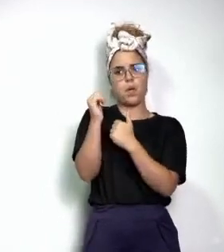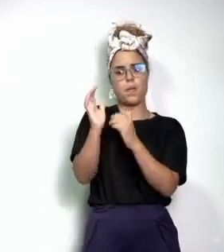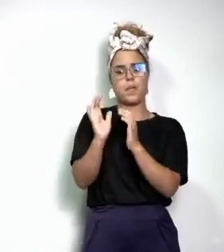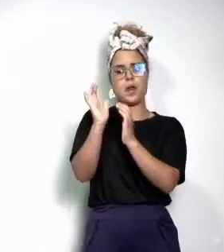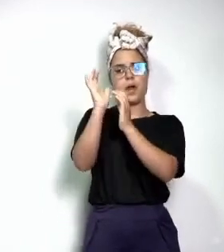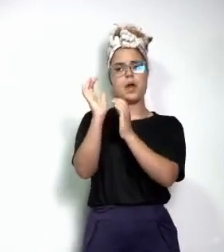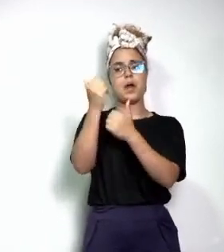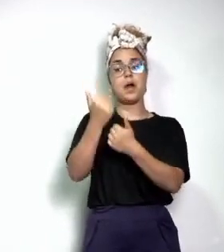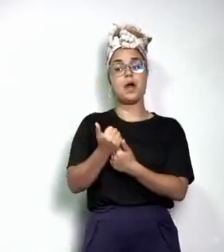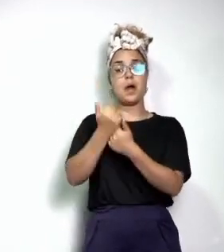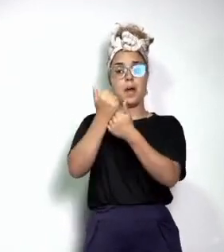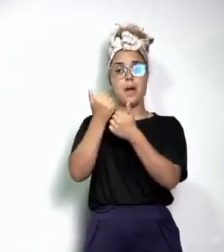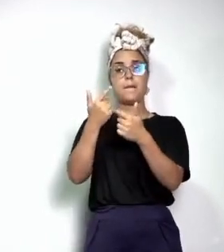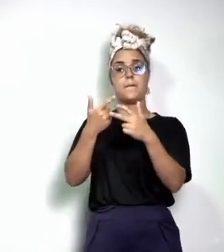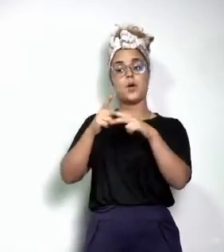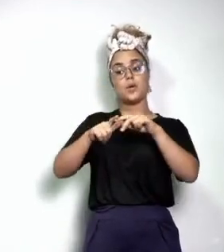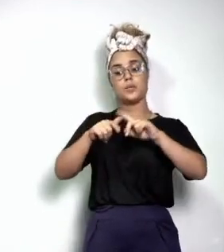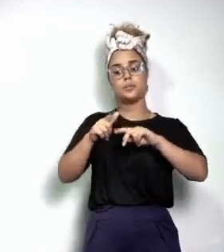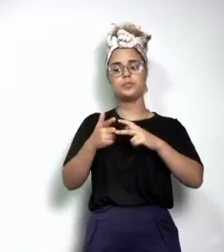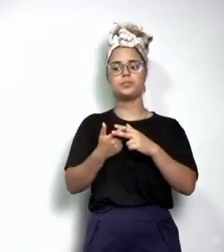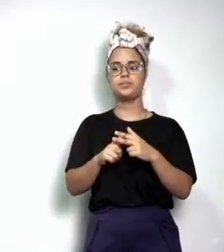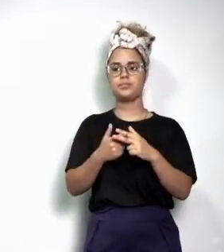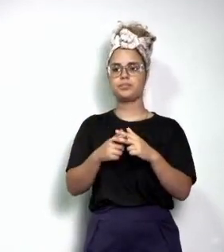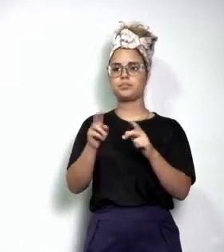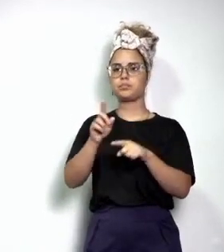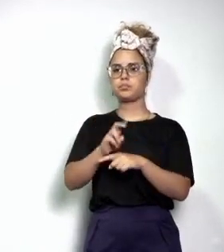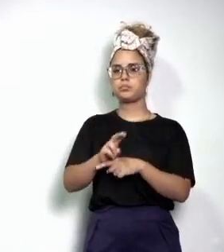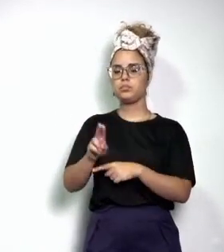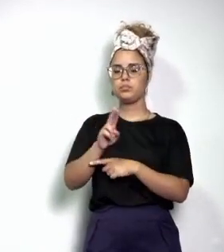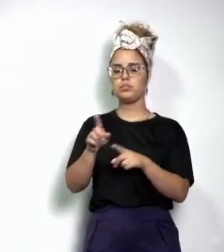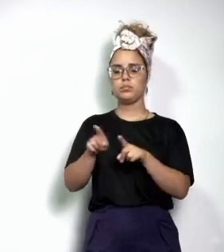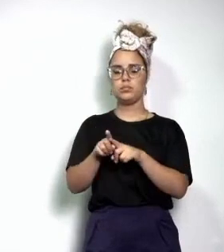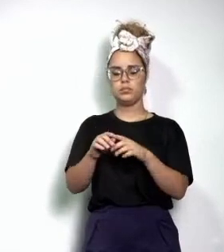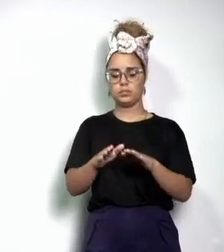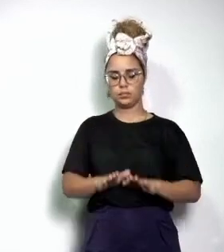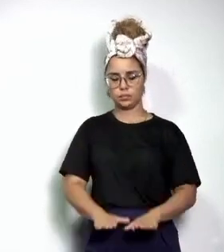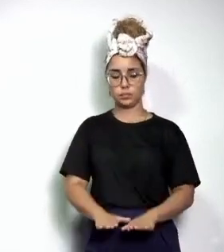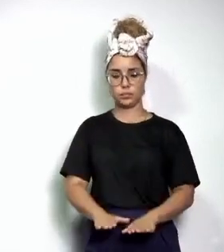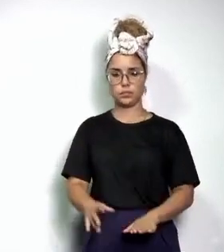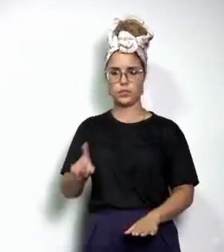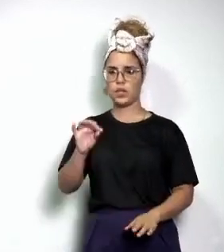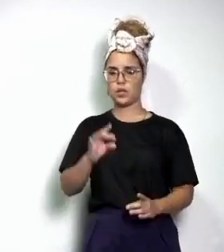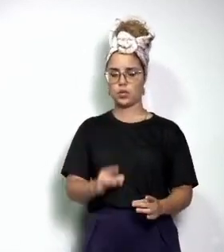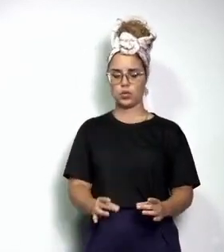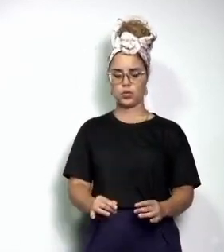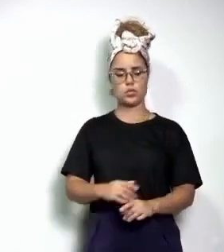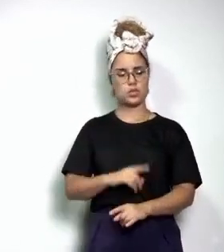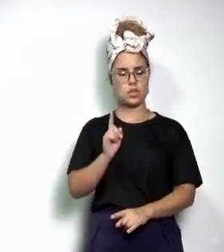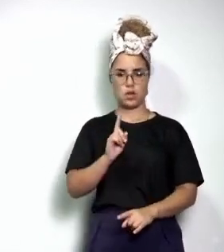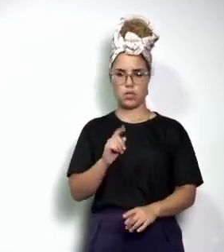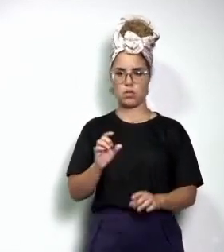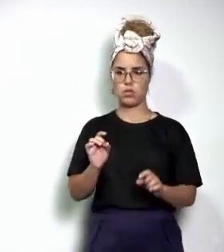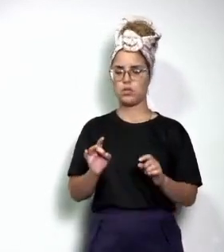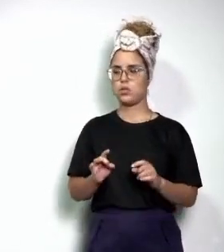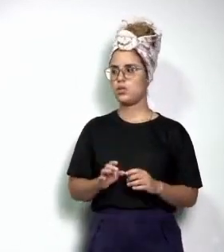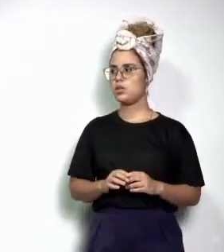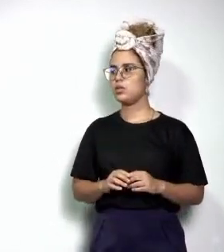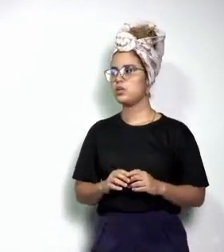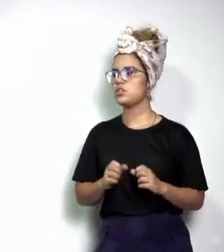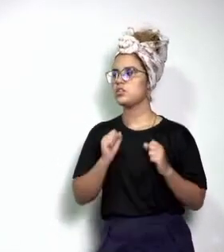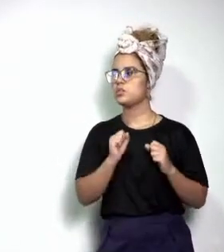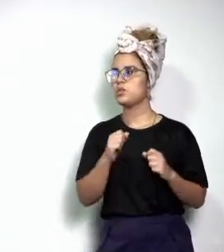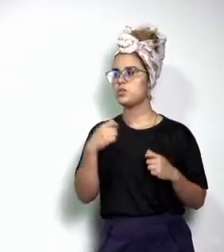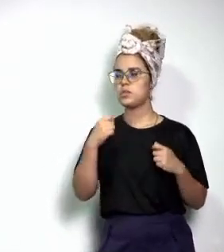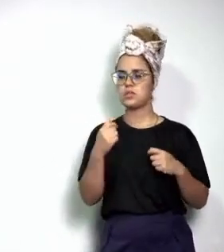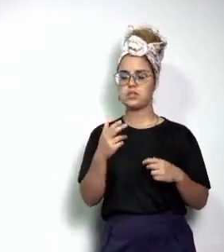para segurar esse equipamento. E também pode ser utilizado para deixar ele no chão, mas não necessariamente no contato direto no chão. Então, se a gente precisa de